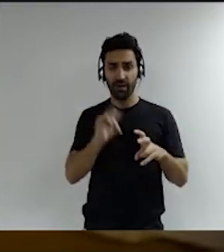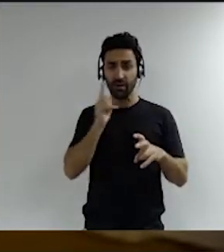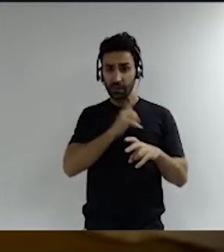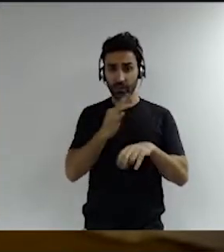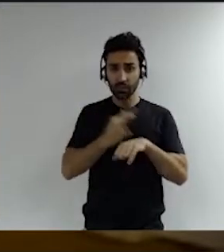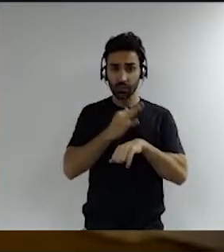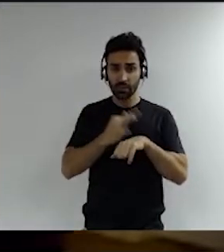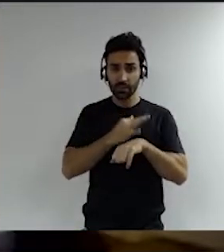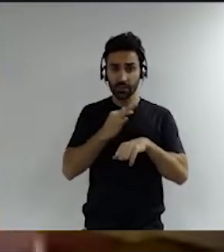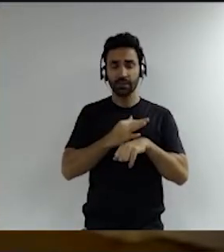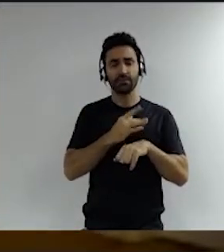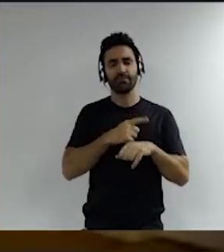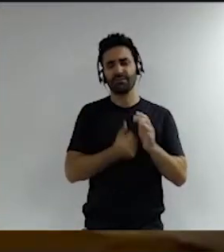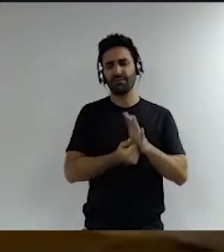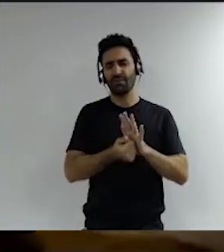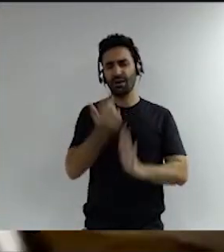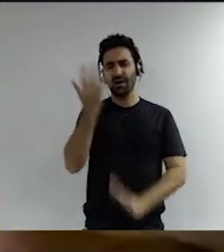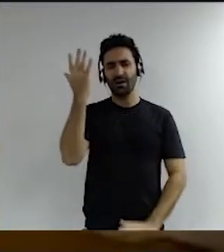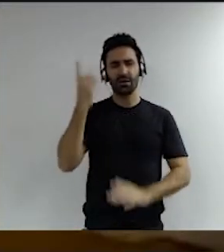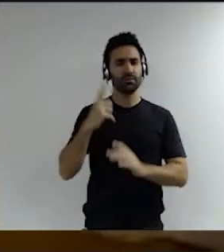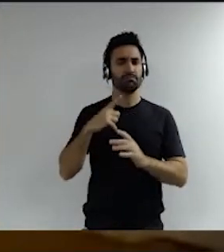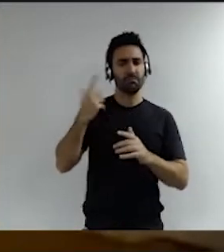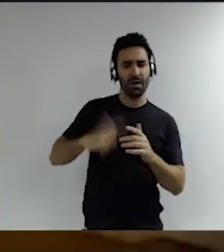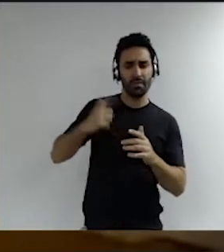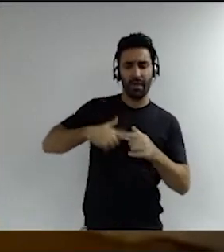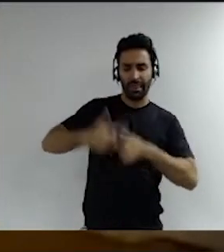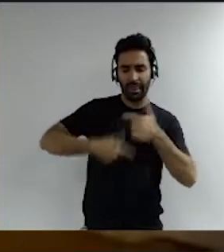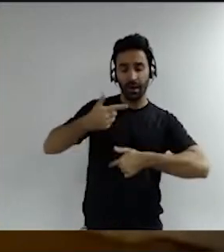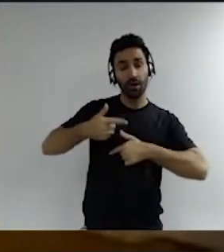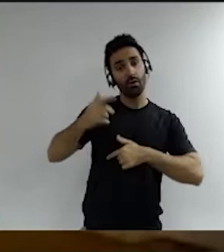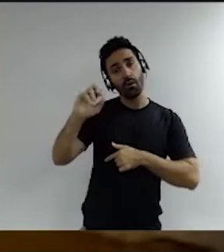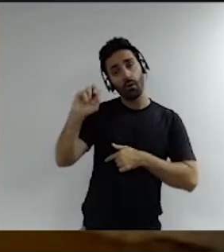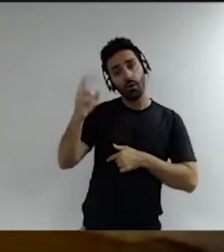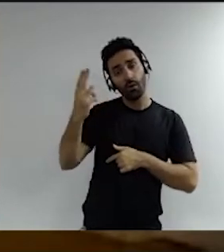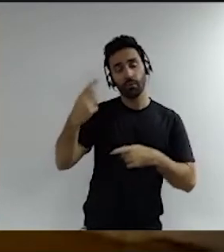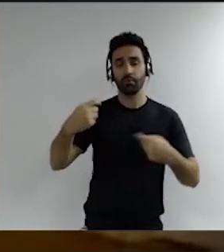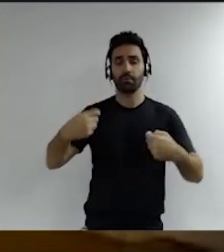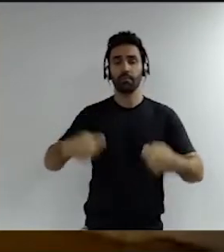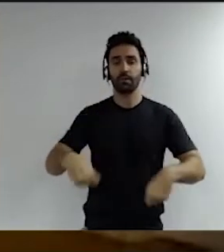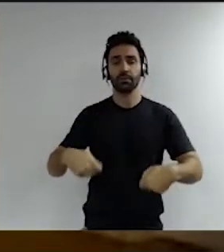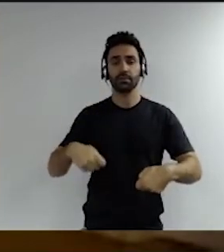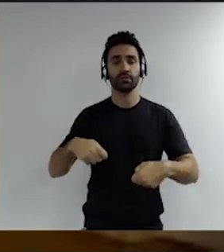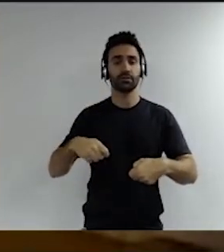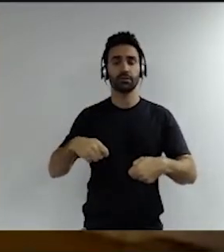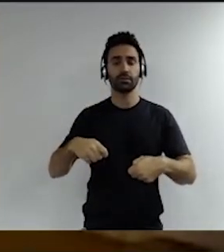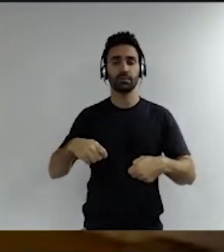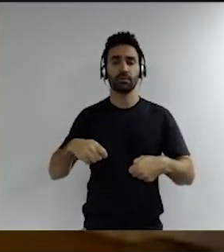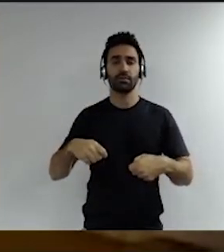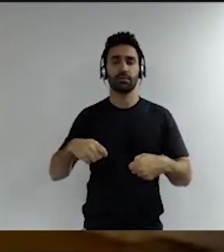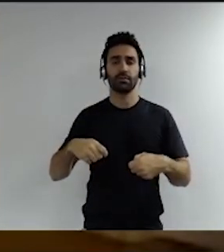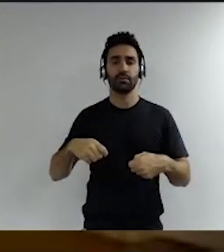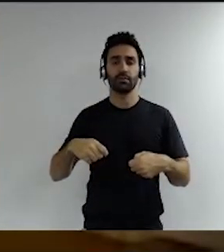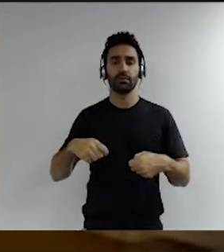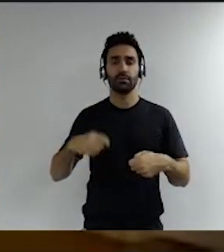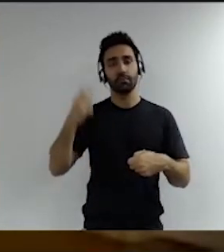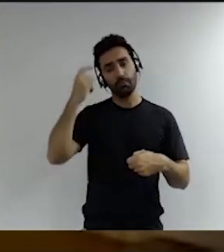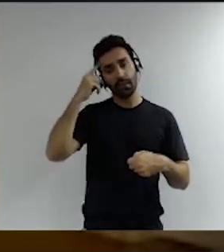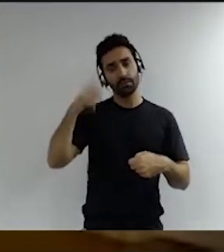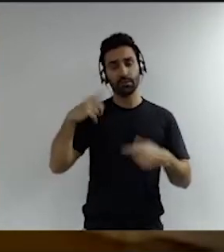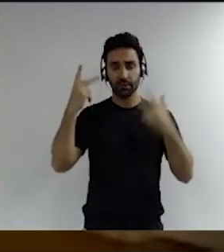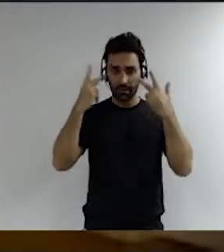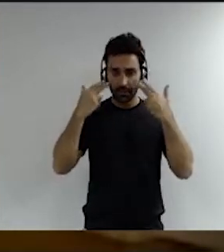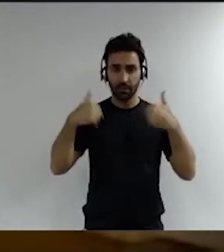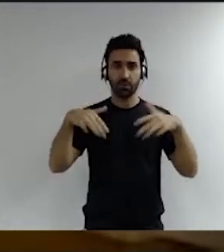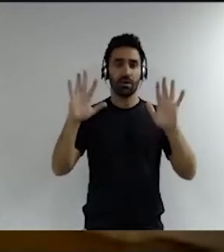resistiria essa avalanche a essa demanda, ou teríamos que sentarmos e maturarmos,